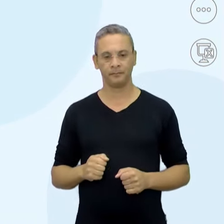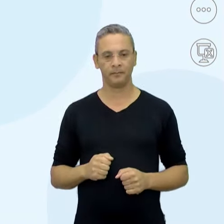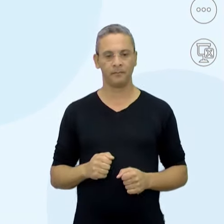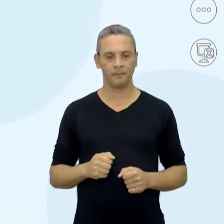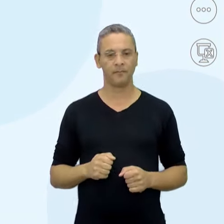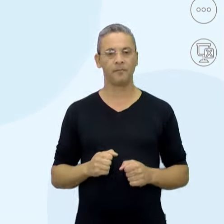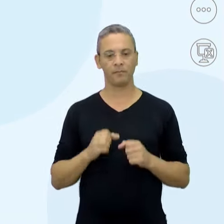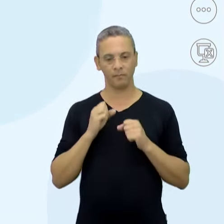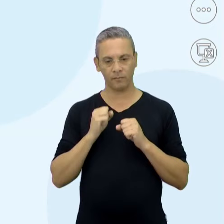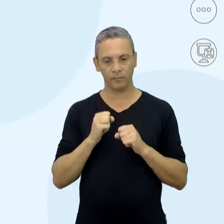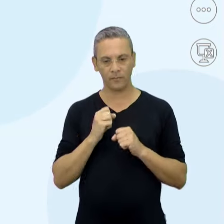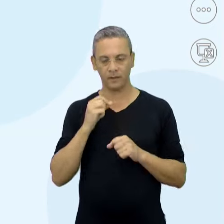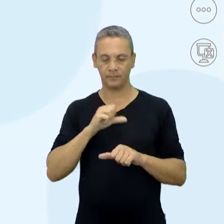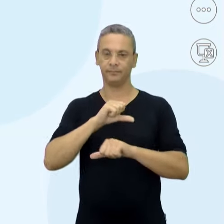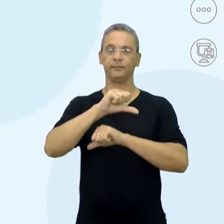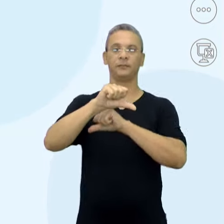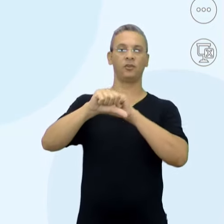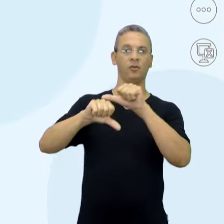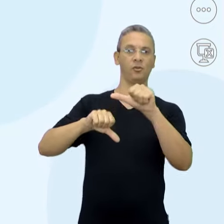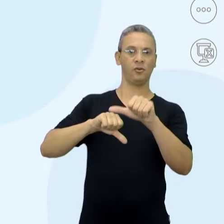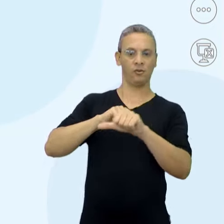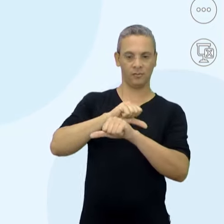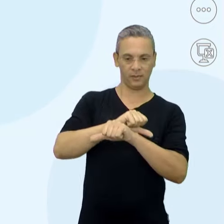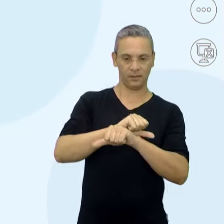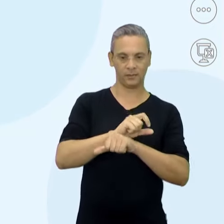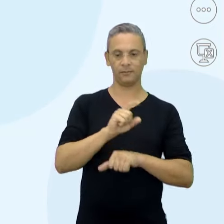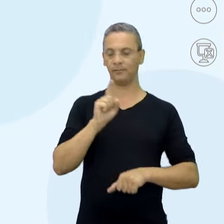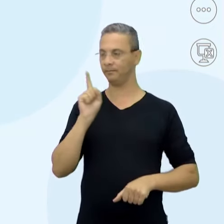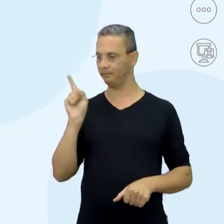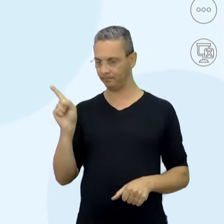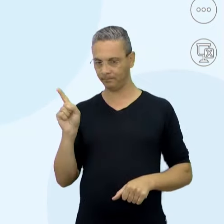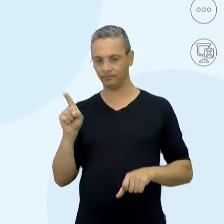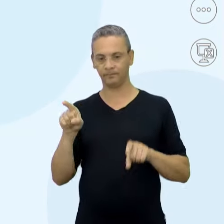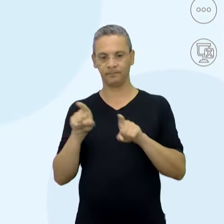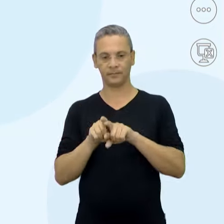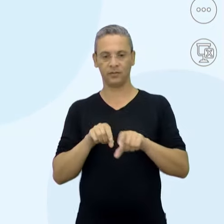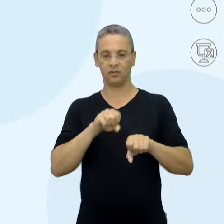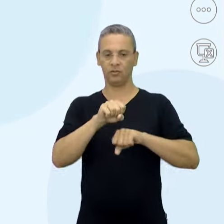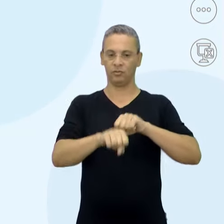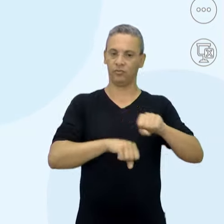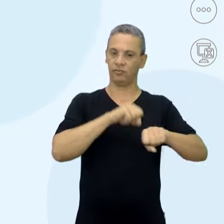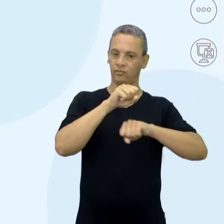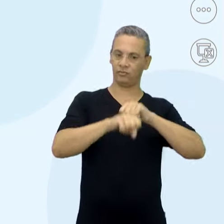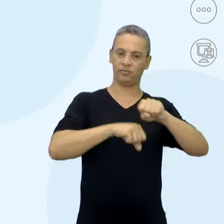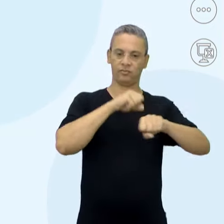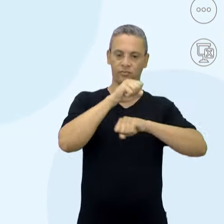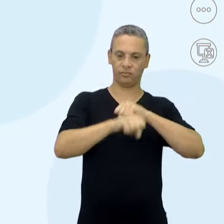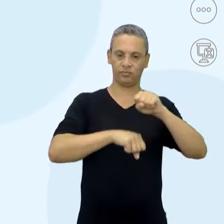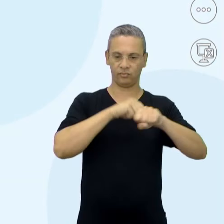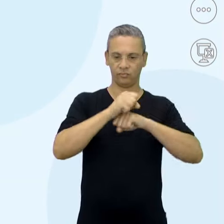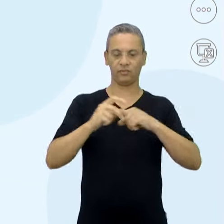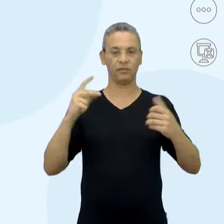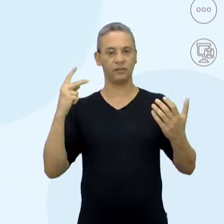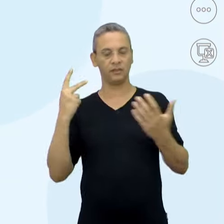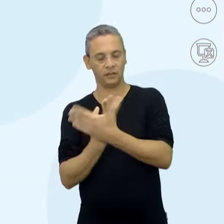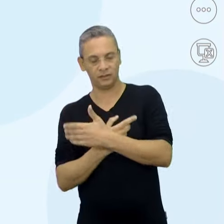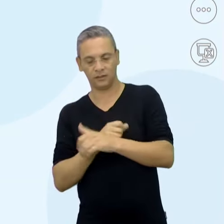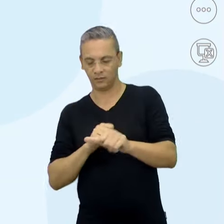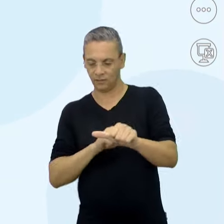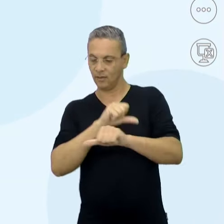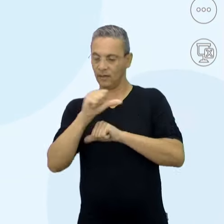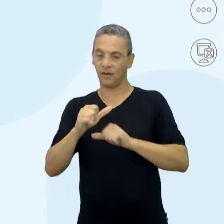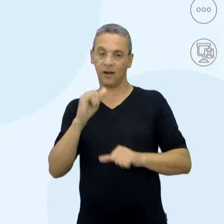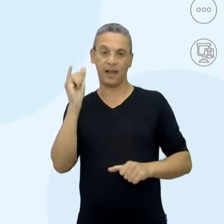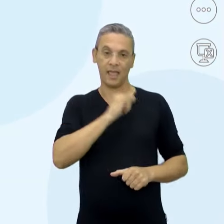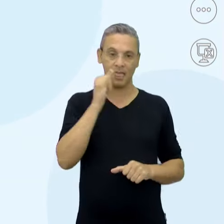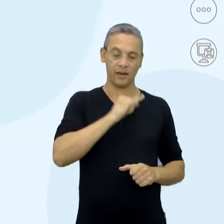Ele vai ter uma transformação aqui nessa roda, neste gerador, onde ocorre a transformação da